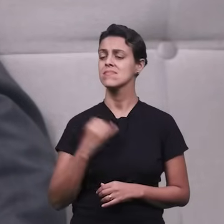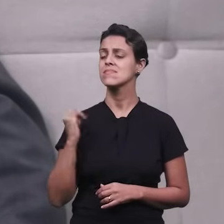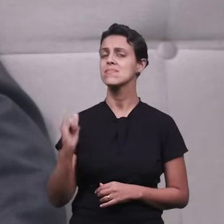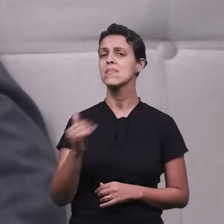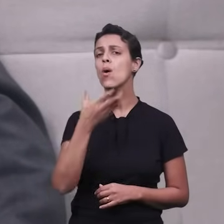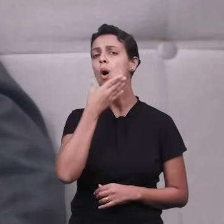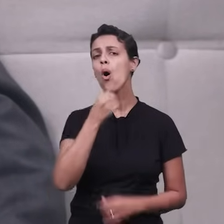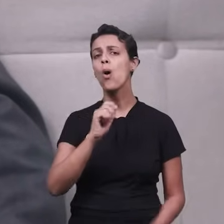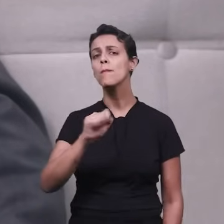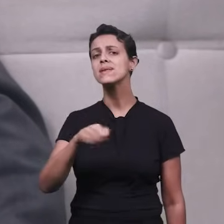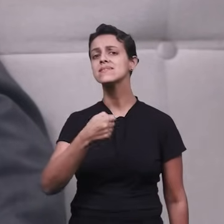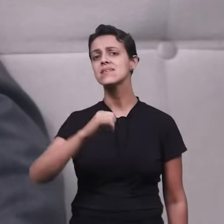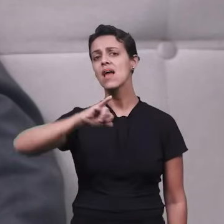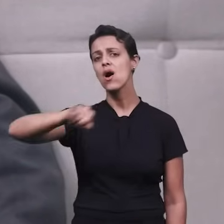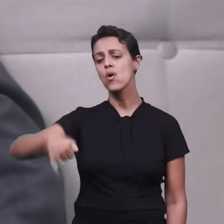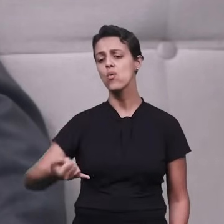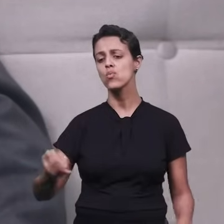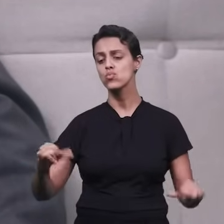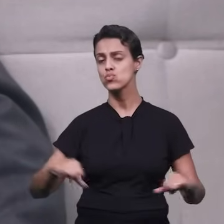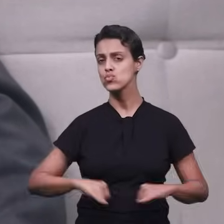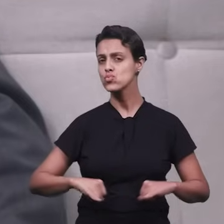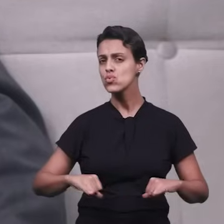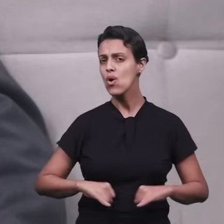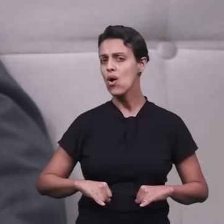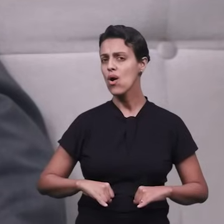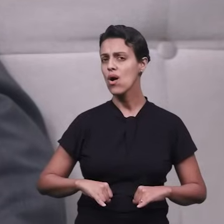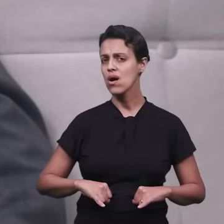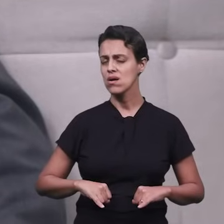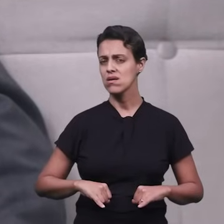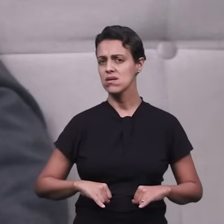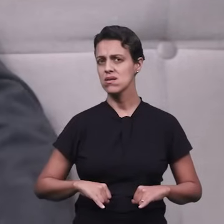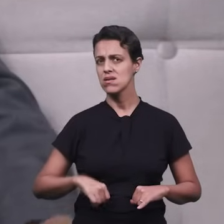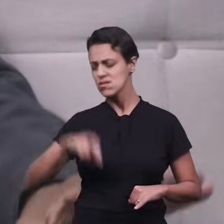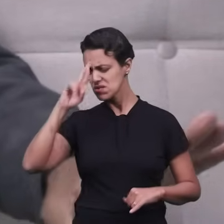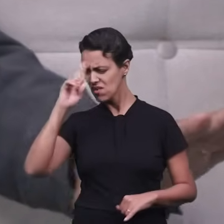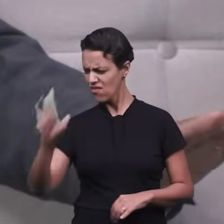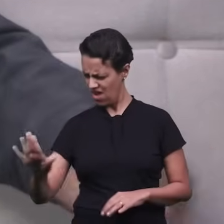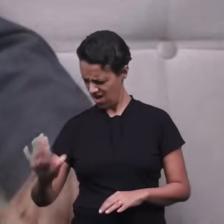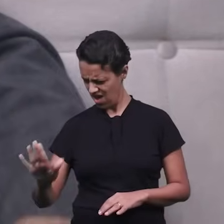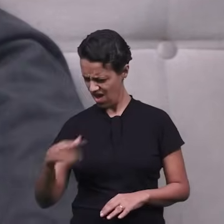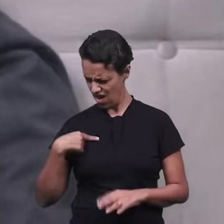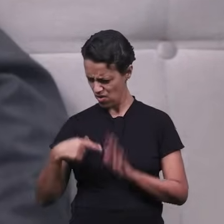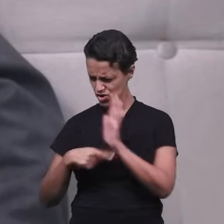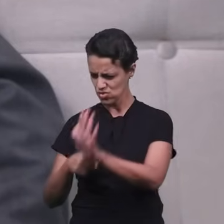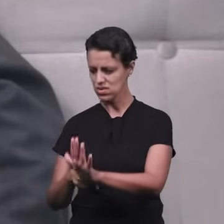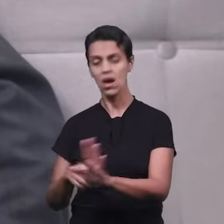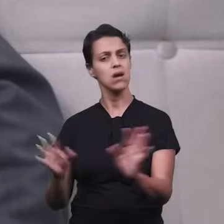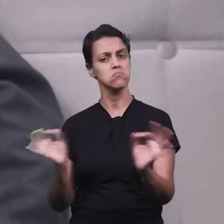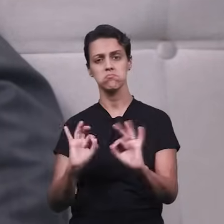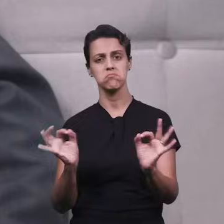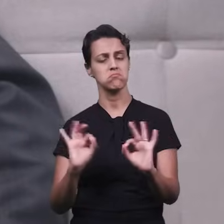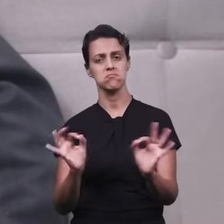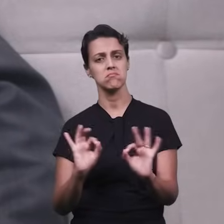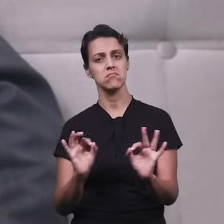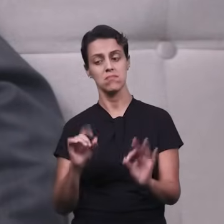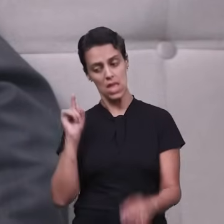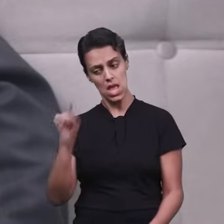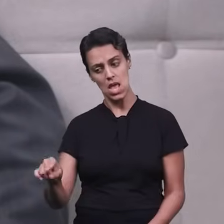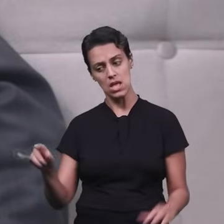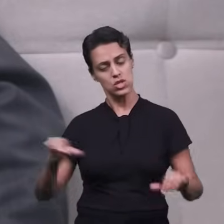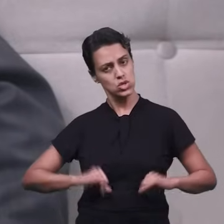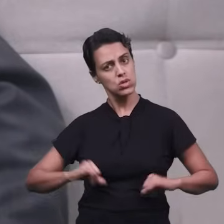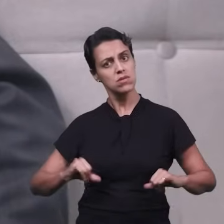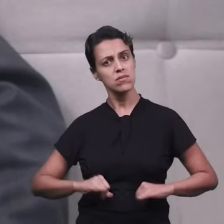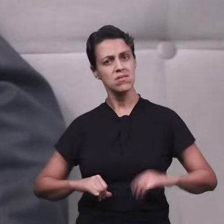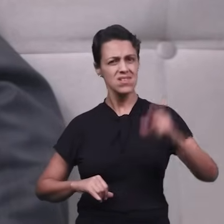irmãos o seguinte, às vezes, por exemplo, Jó sofreu, Deus não foi lá explicar, Jó, aguenta firme aí, eu vou te dar um livramento. Não, ele teve que aguentar.